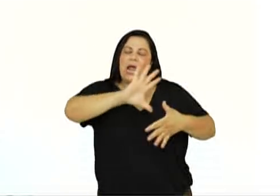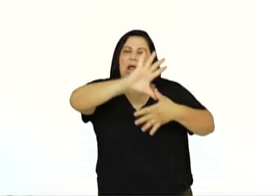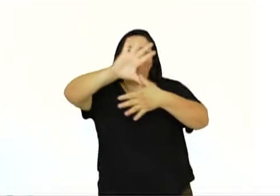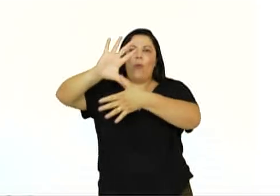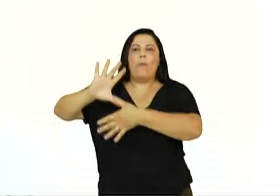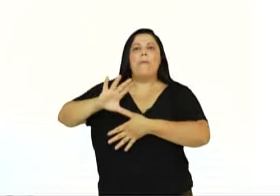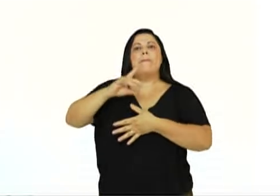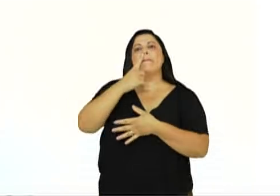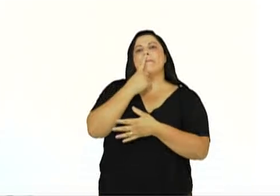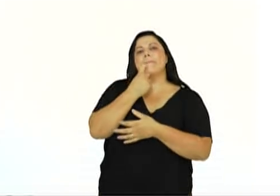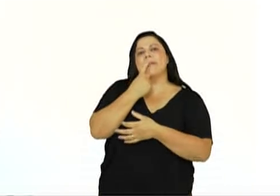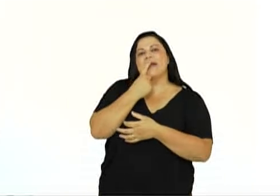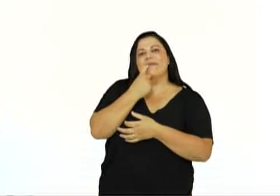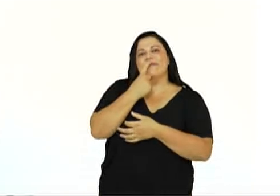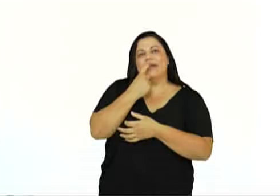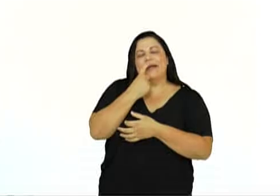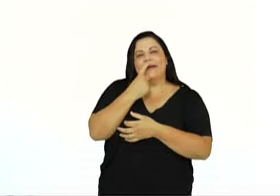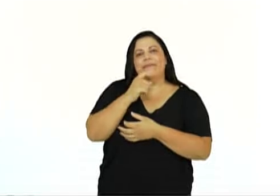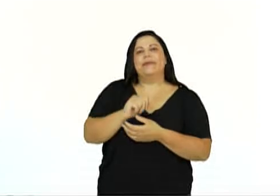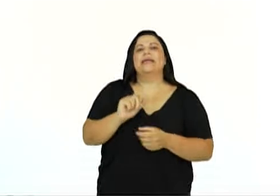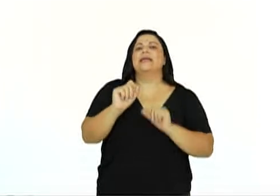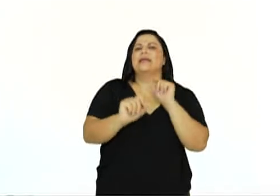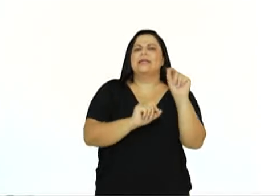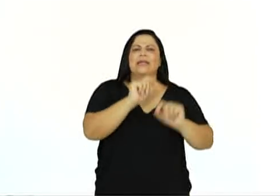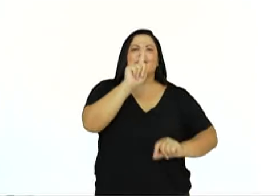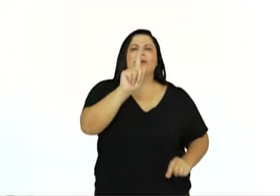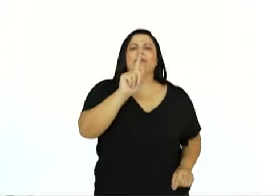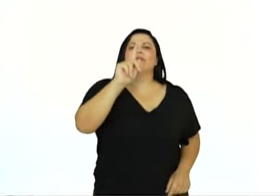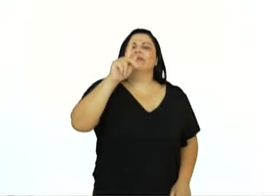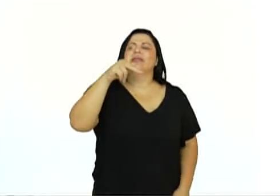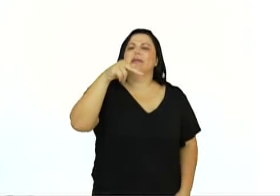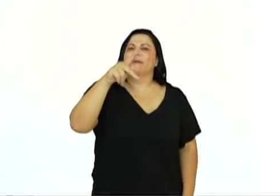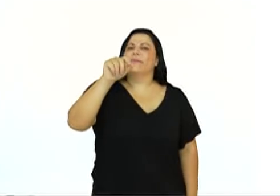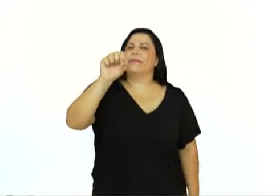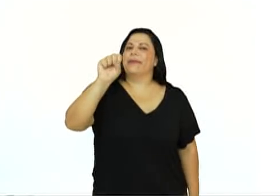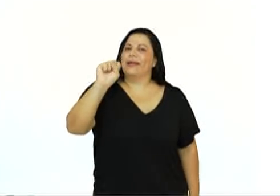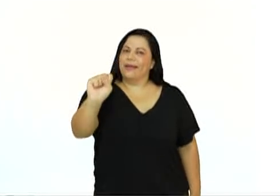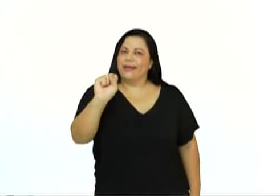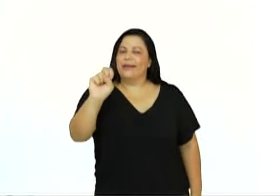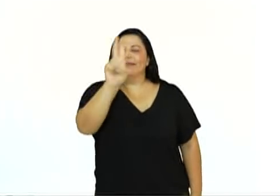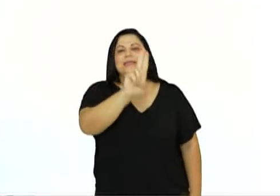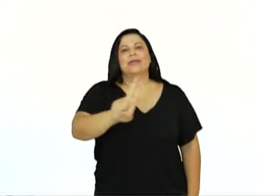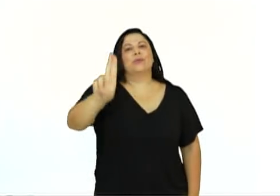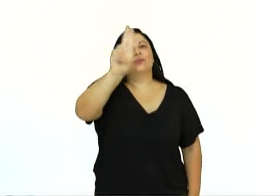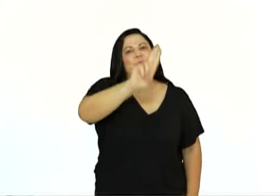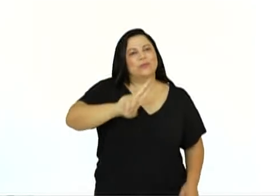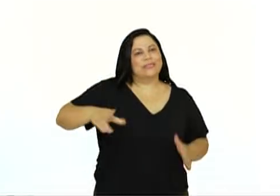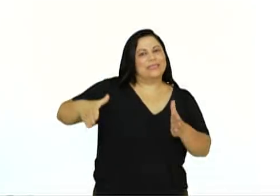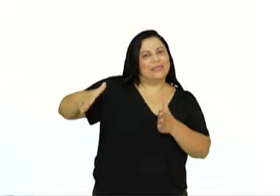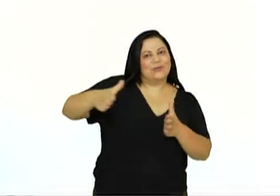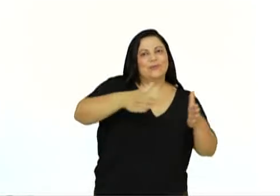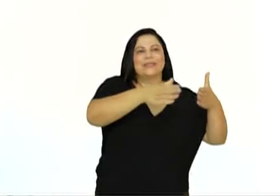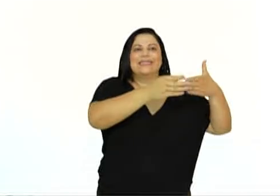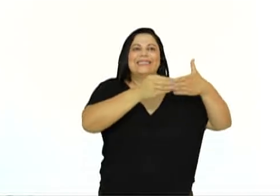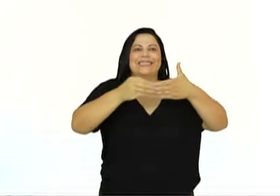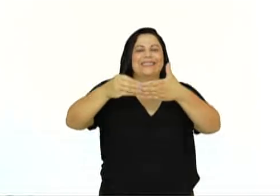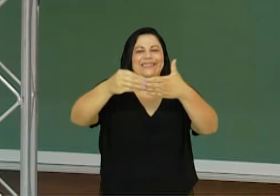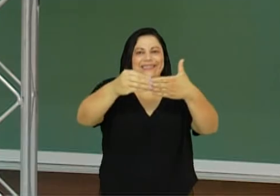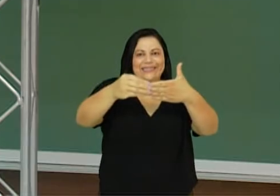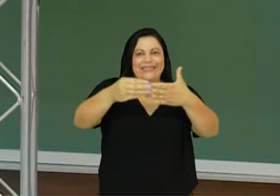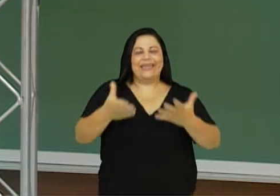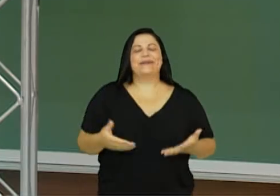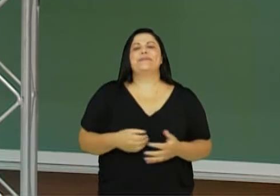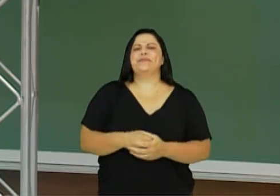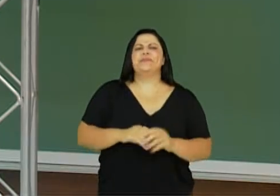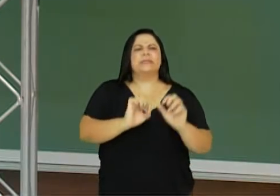viário do Império Romano, era o GPS da época, né, que era utilizado aí para a gente se guiar no Império Romano. A gente vê aí a